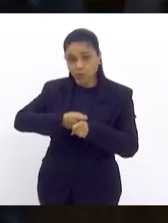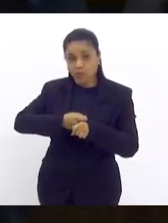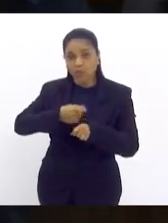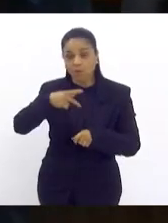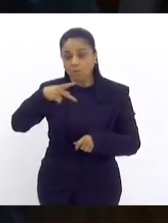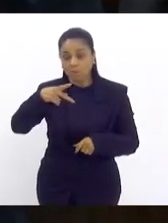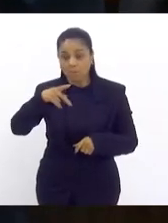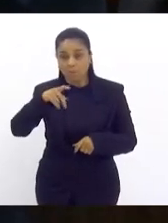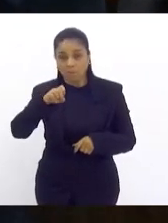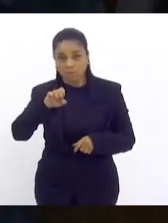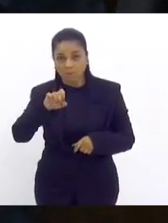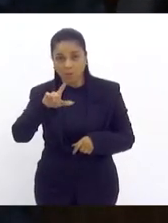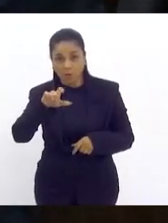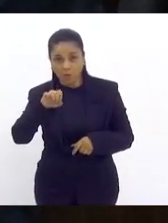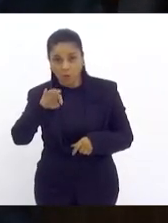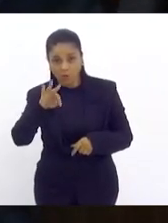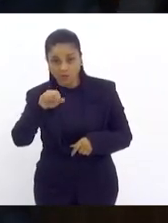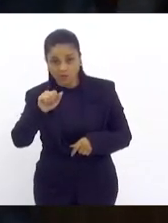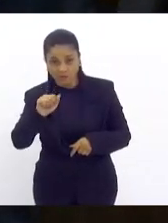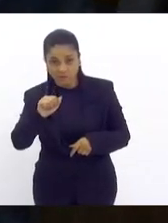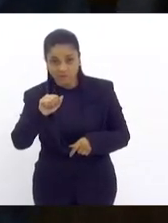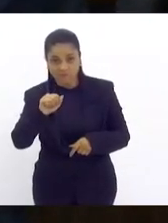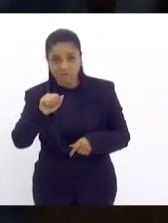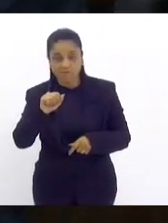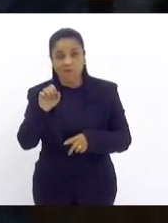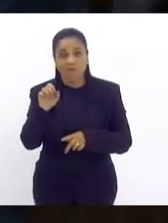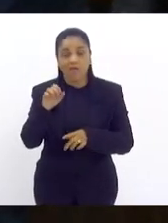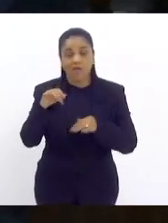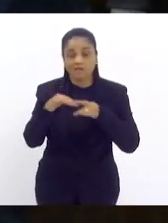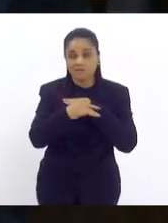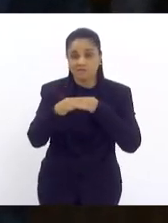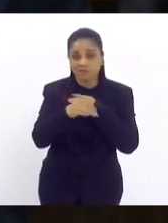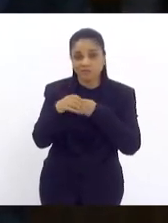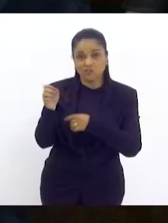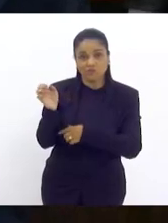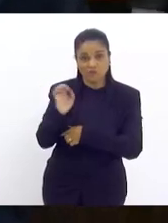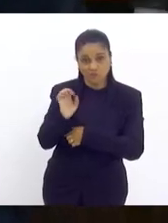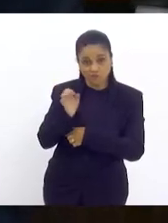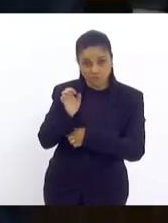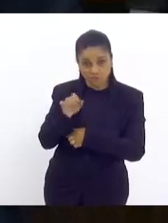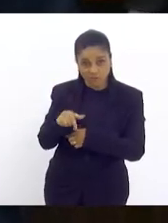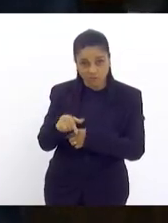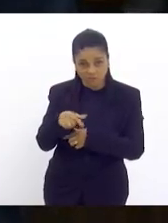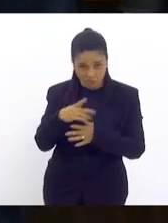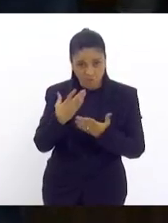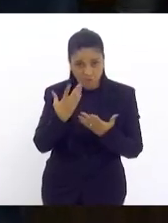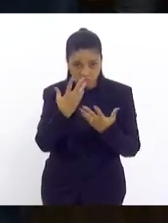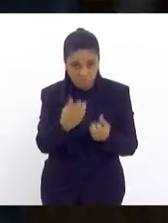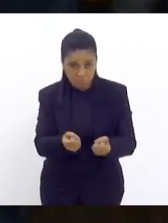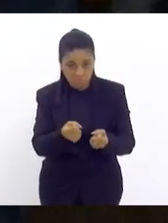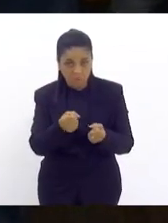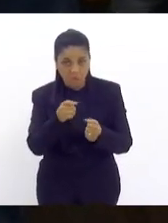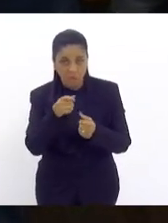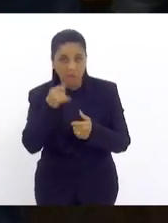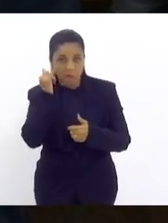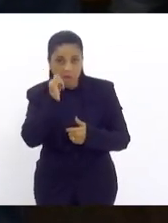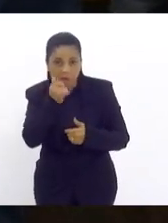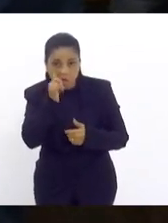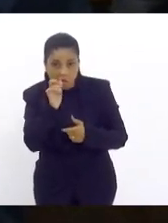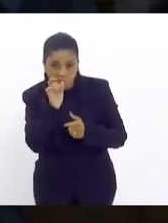isso é inclusão da pauta LGBT deputada vossa excelência aplaude essa fala do presidente Lula o presidente